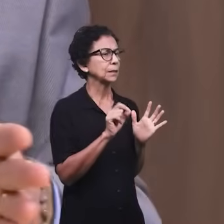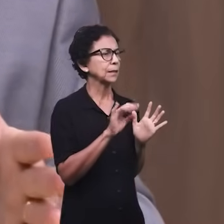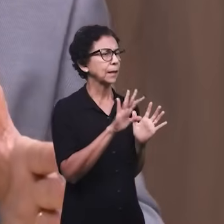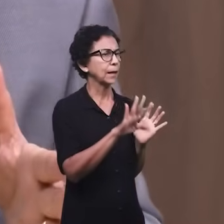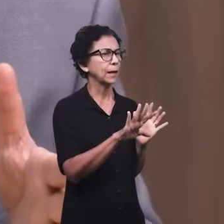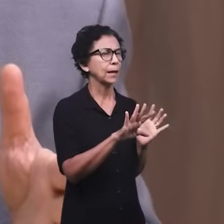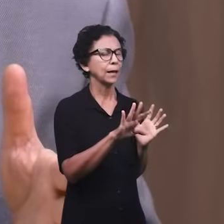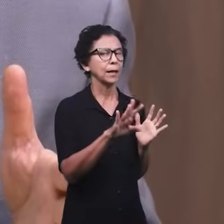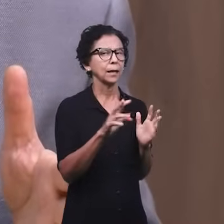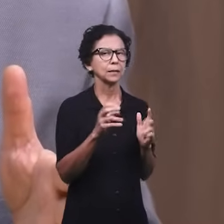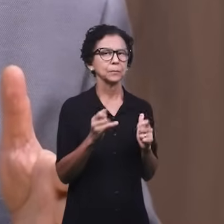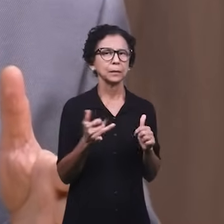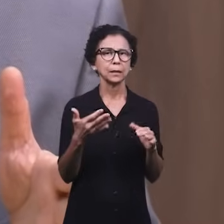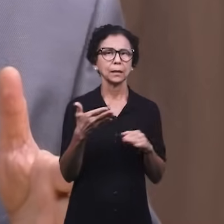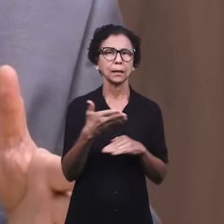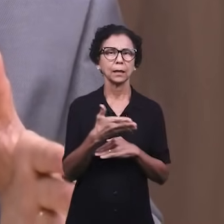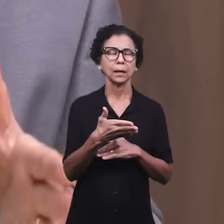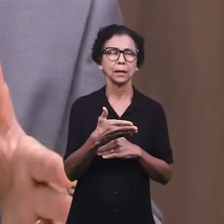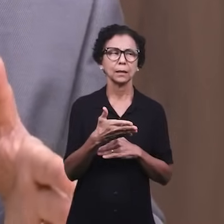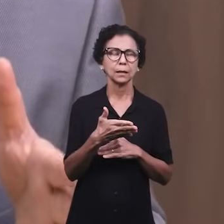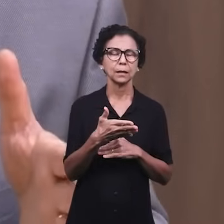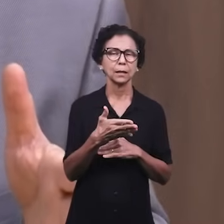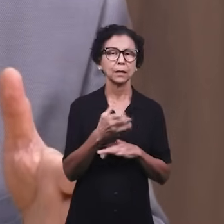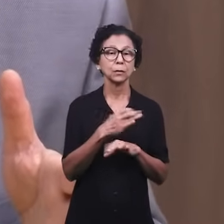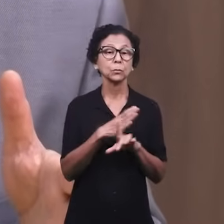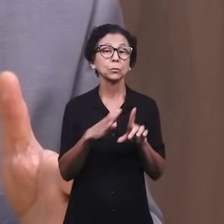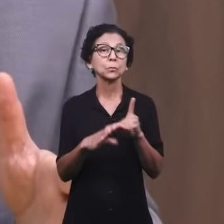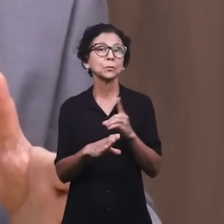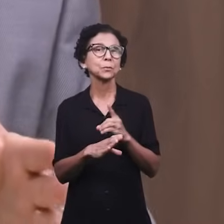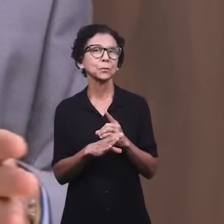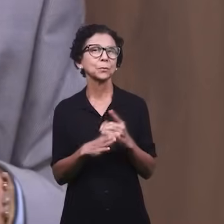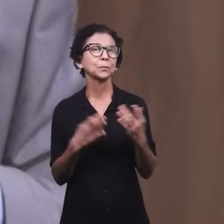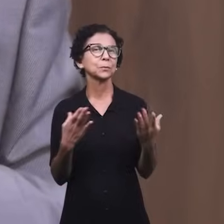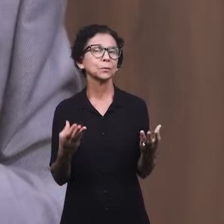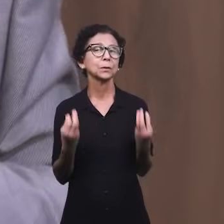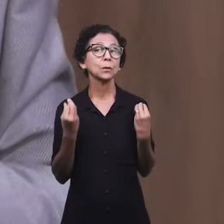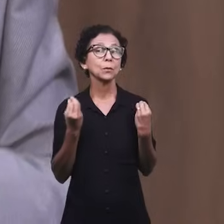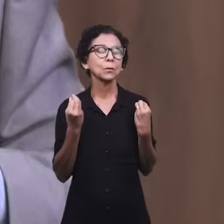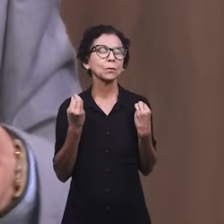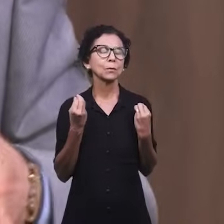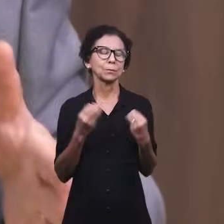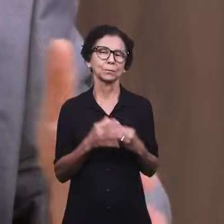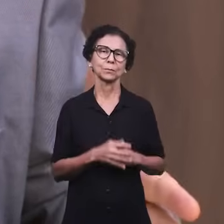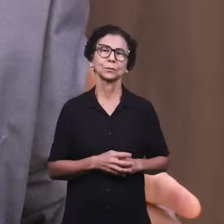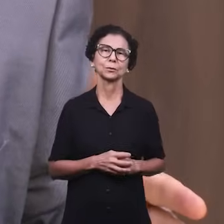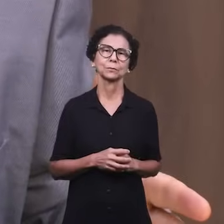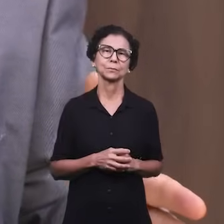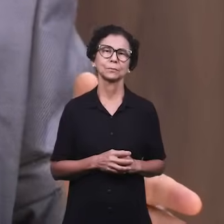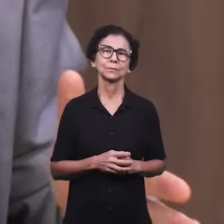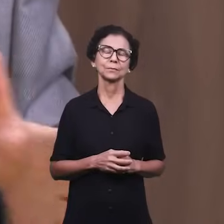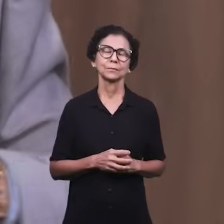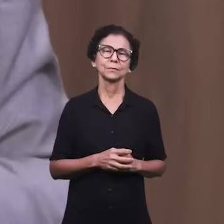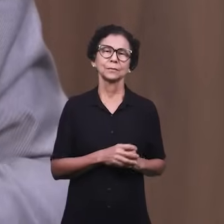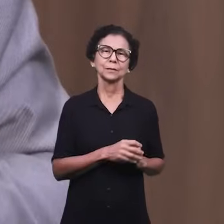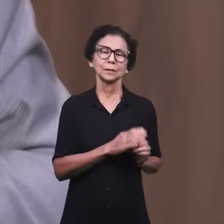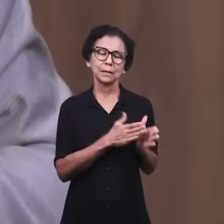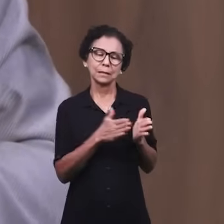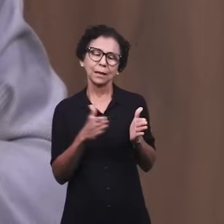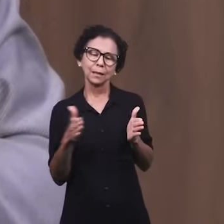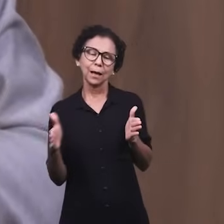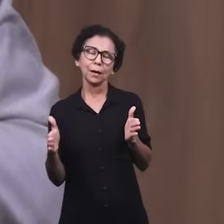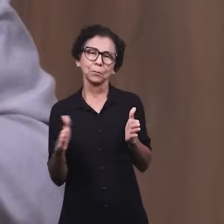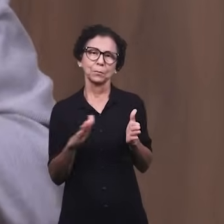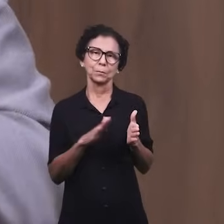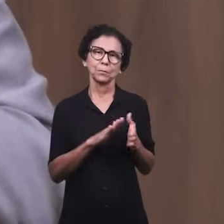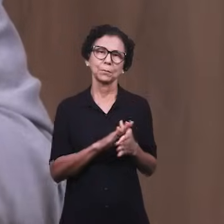já entrasse na questão do culto em si né como é que é um culto de apresentação eh